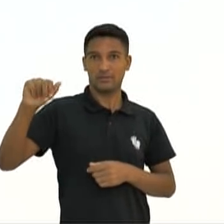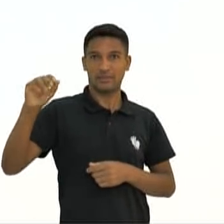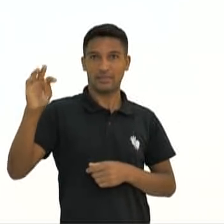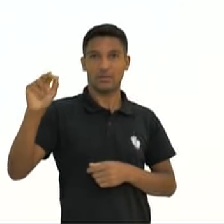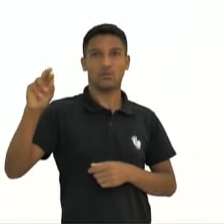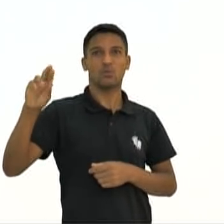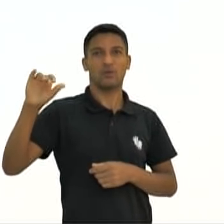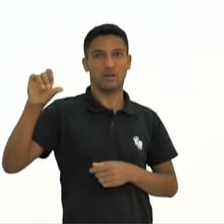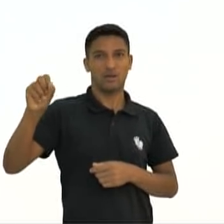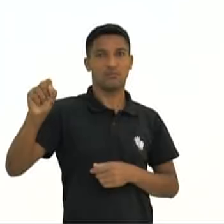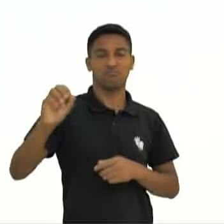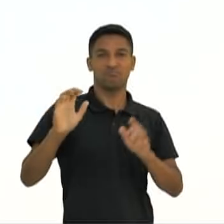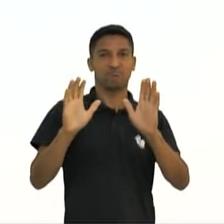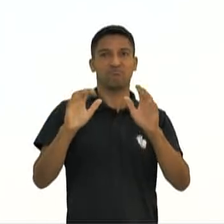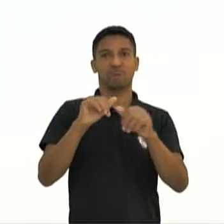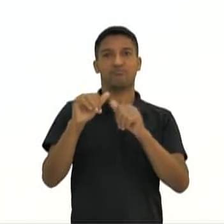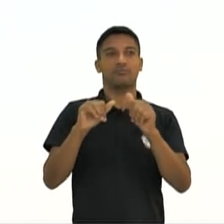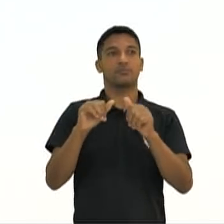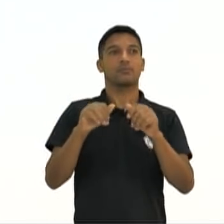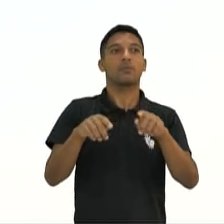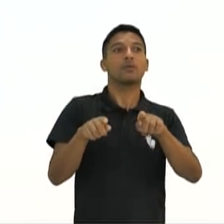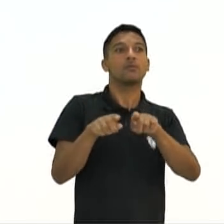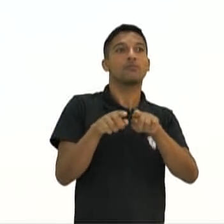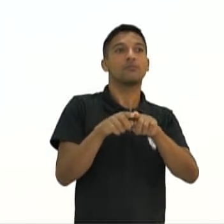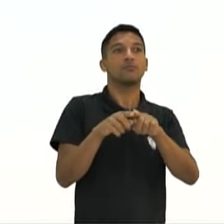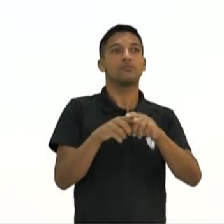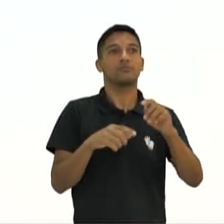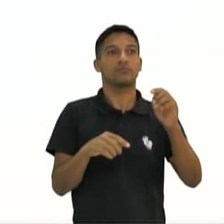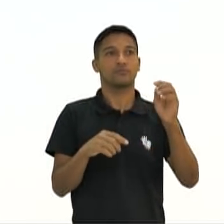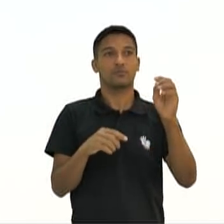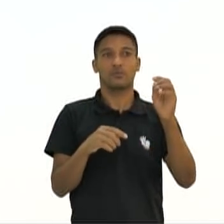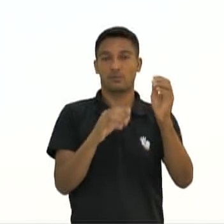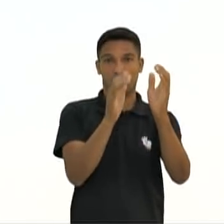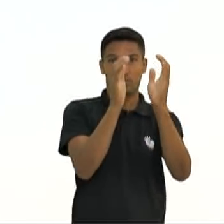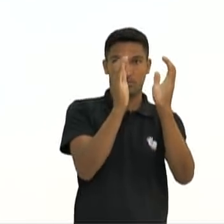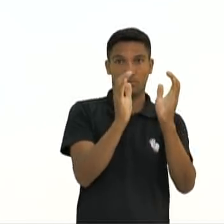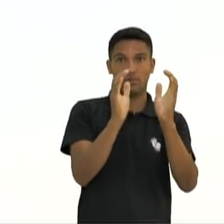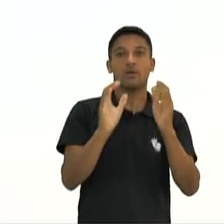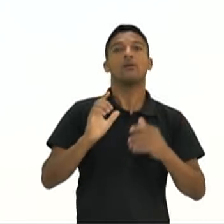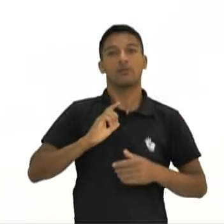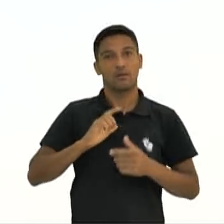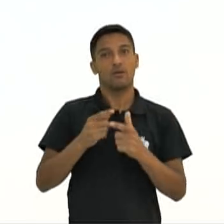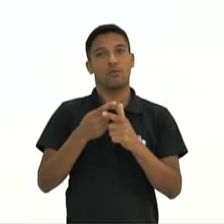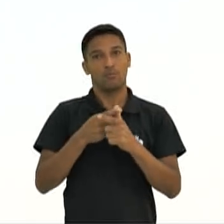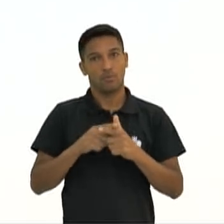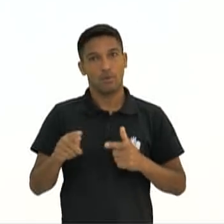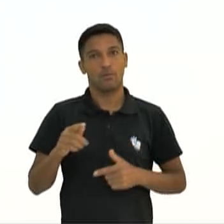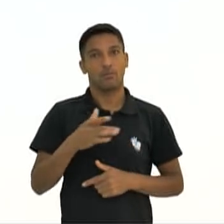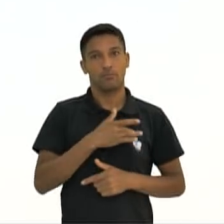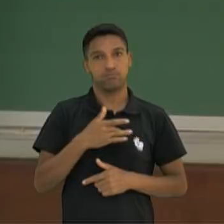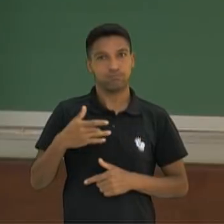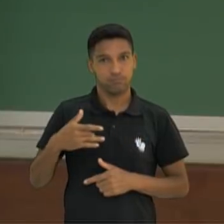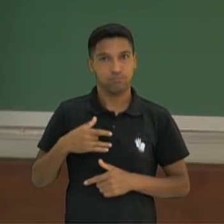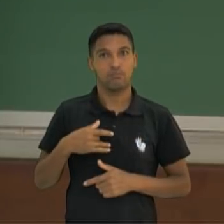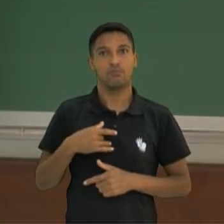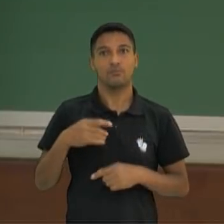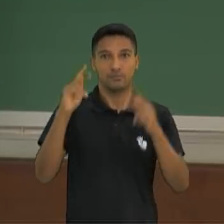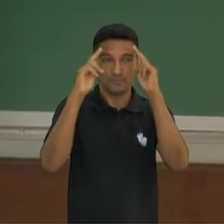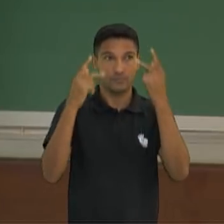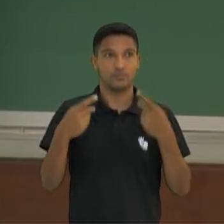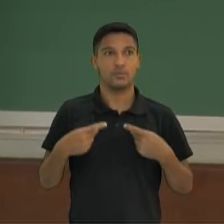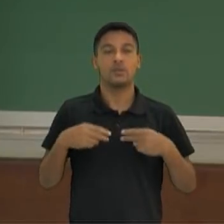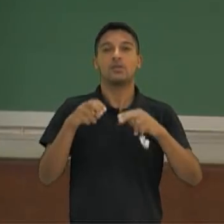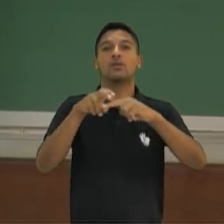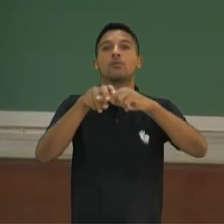Provoca desequilíbrios ecológicos e causa danos e prejuízo à saúde humana. Por isso, devemos marcar a alternativa, a letra D.